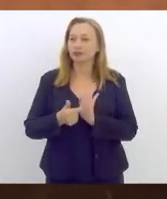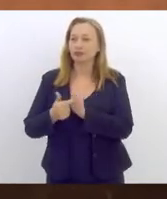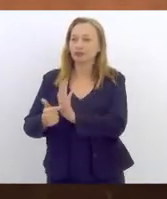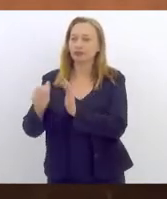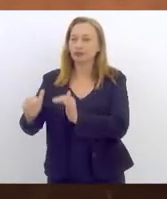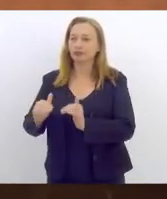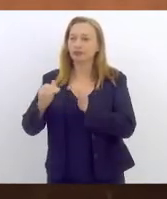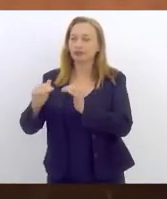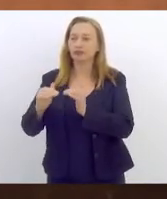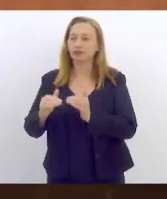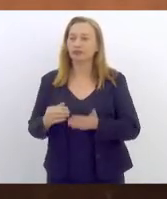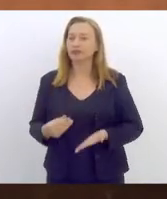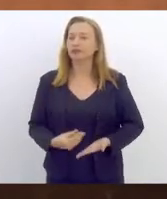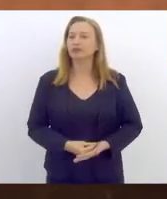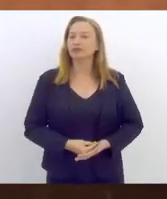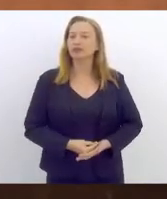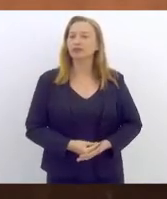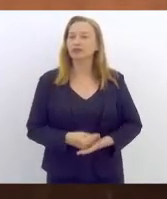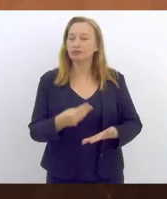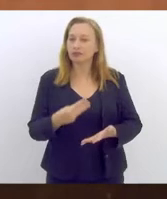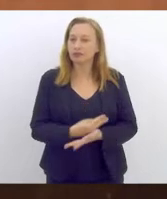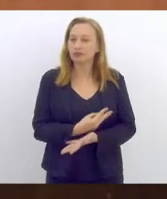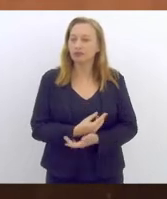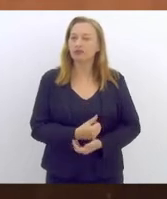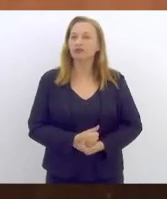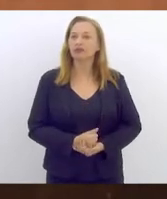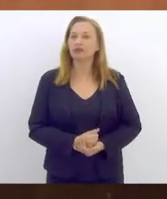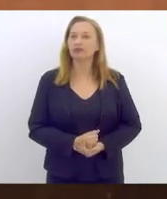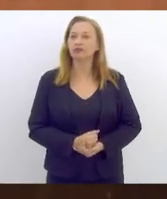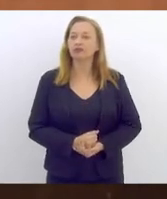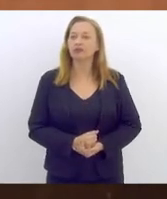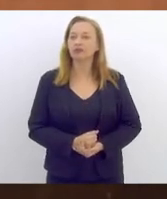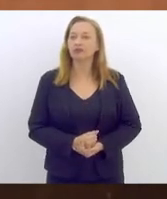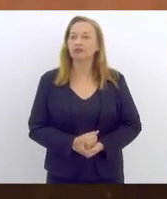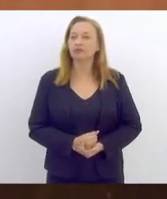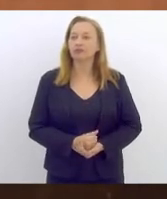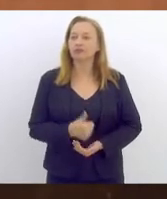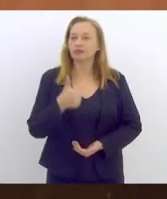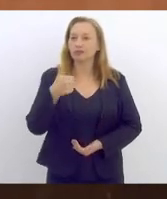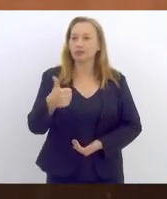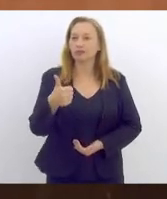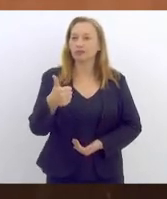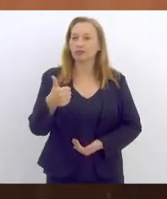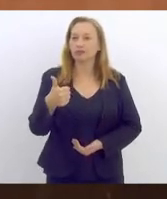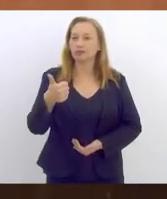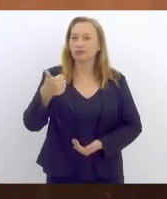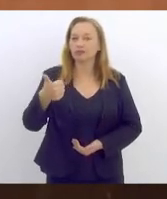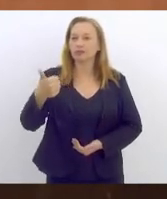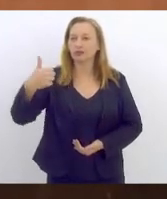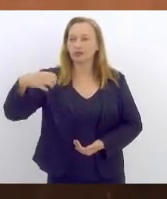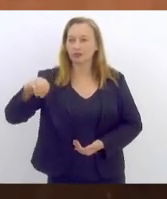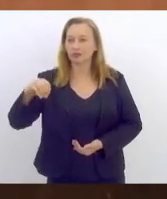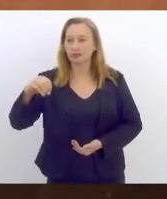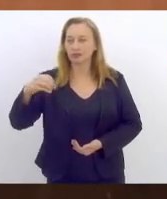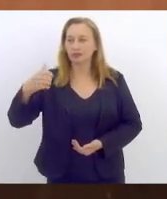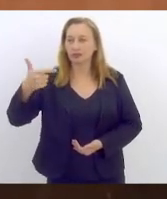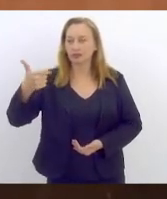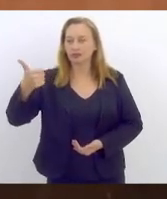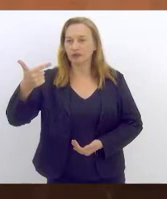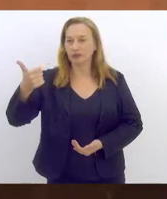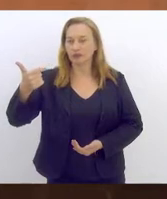reflete com exatidão o ocorrido na centésima décima segunda